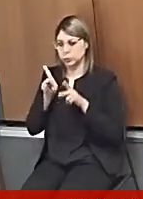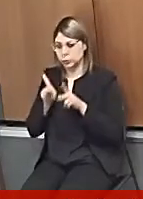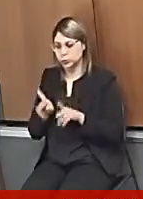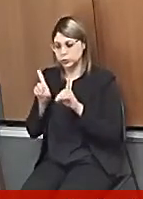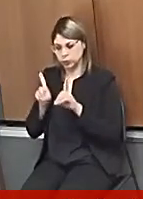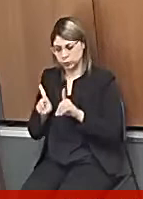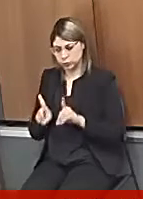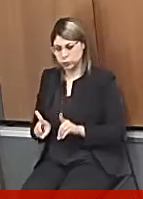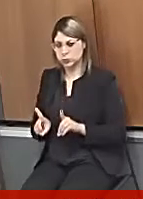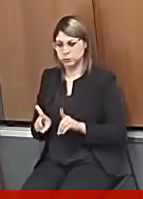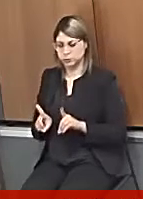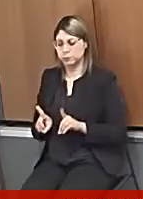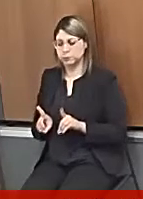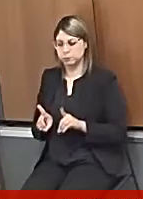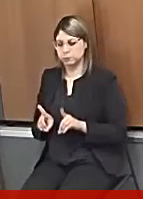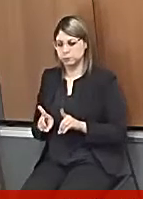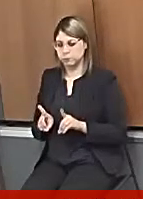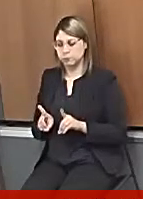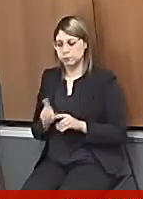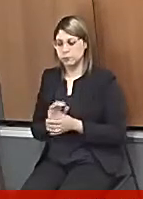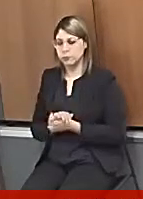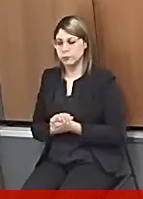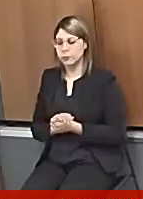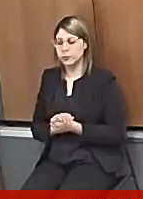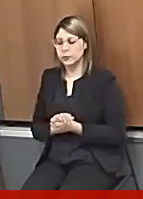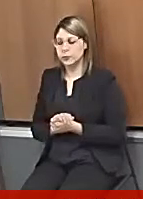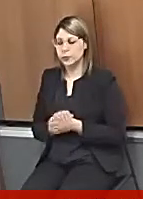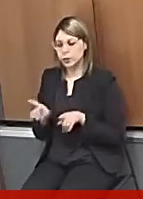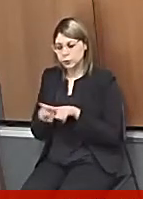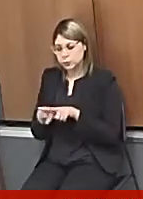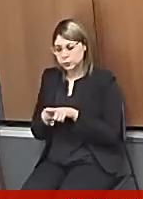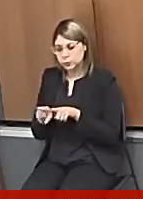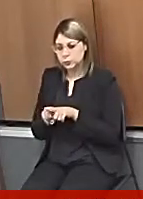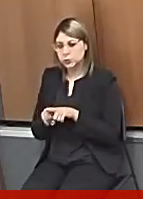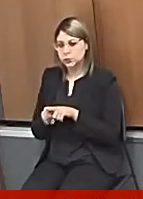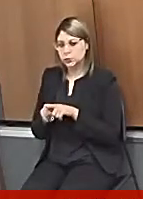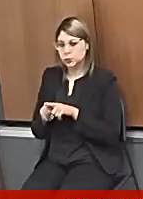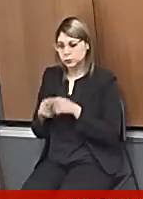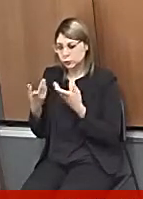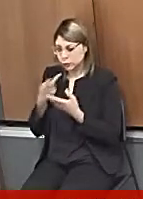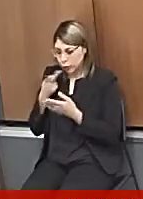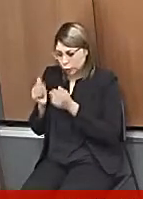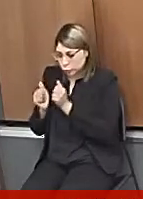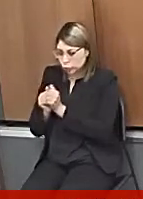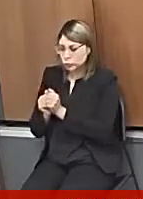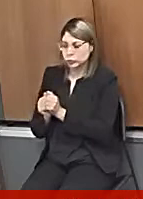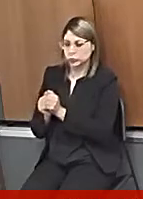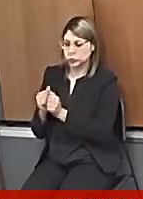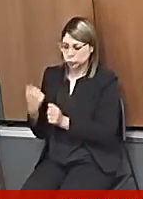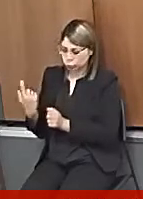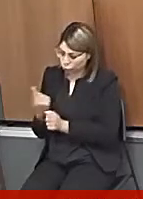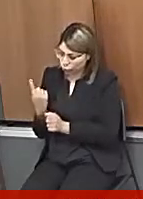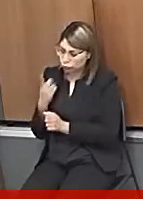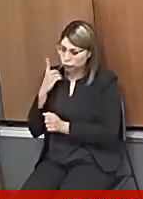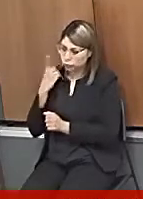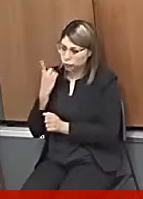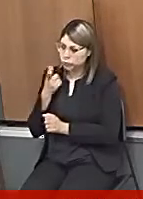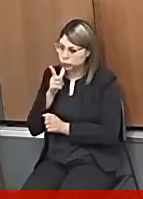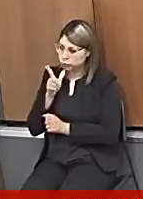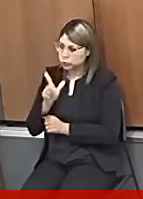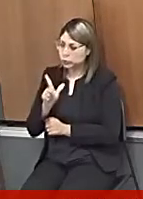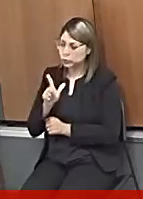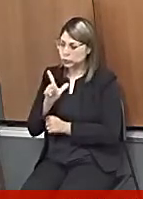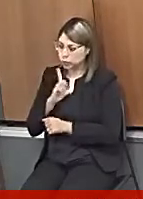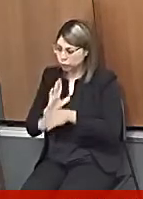com deficiência e quero fazer coro aqui que nós possamos aqui dar um